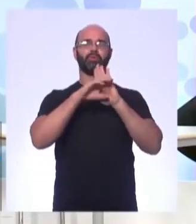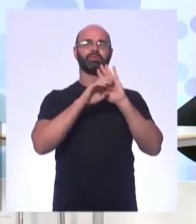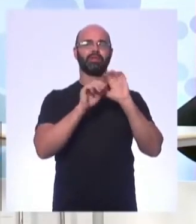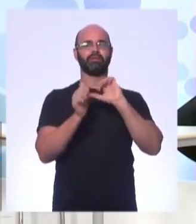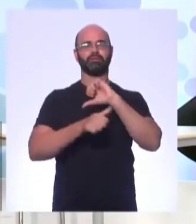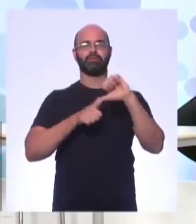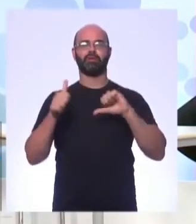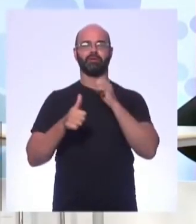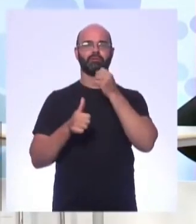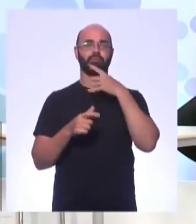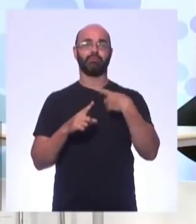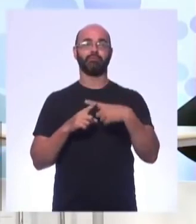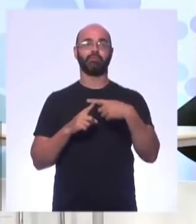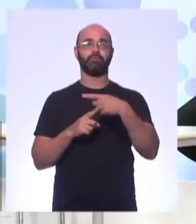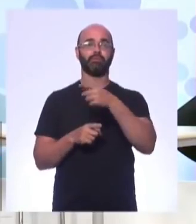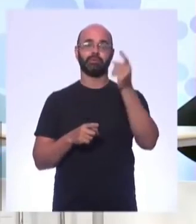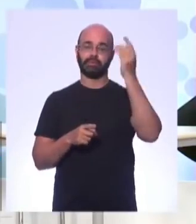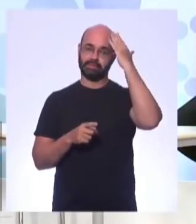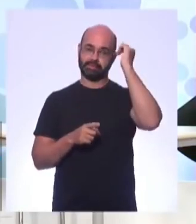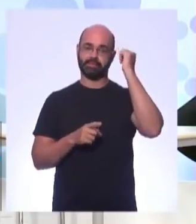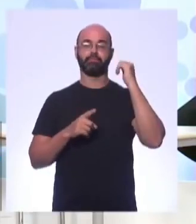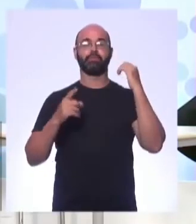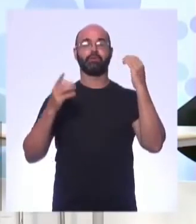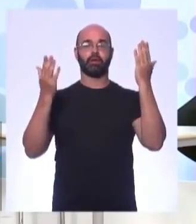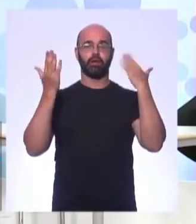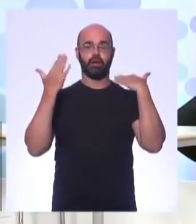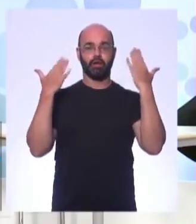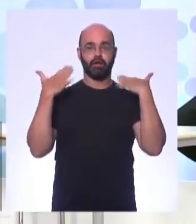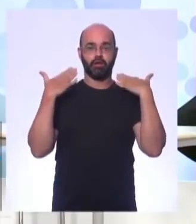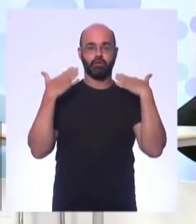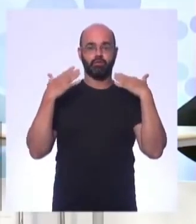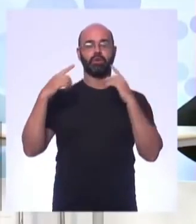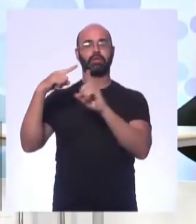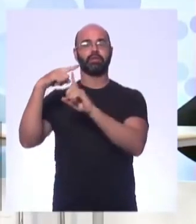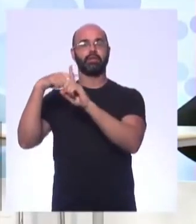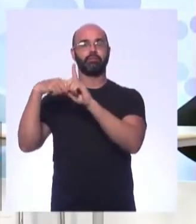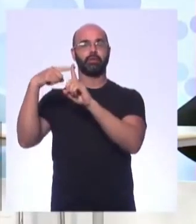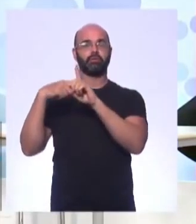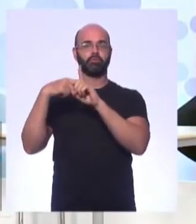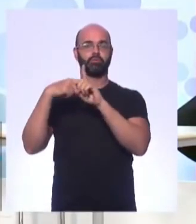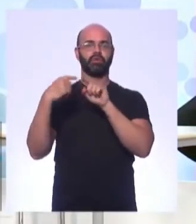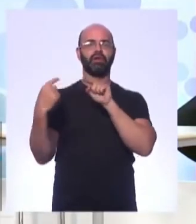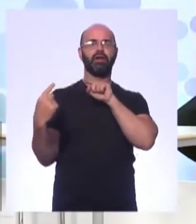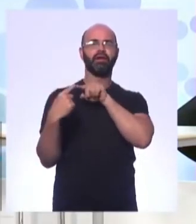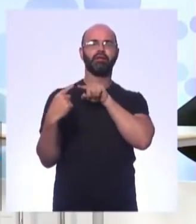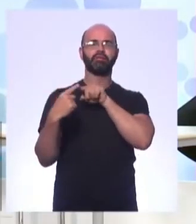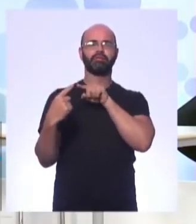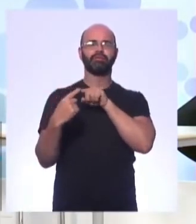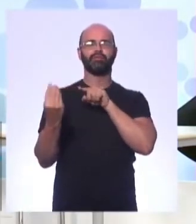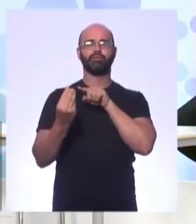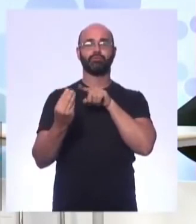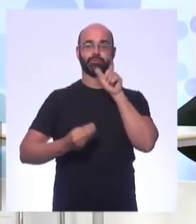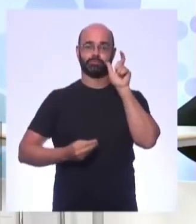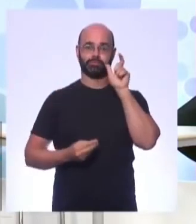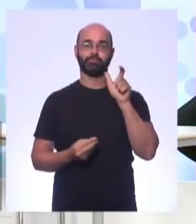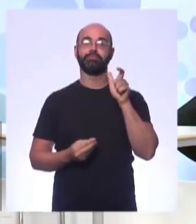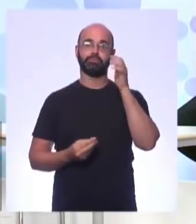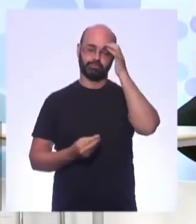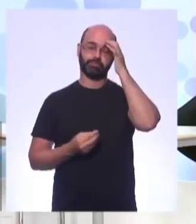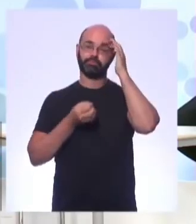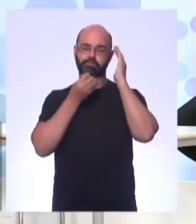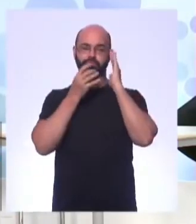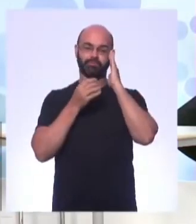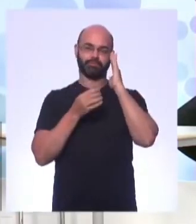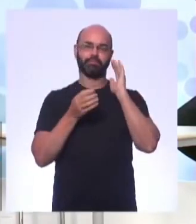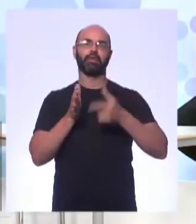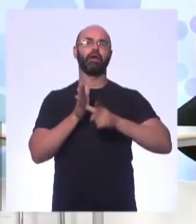sensibilizar vocês a relação do calor com a temperatura, tá? Então isso é importante. Você pode começar estudando temperatura